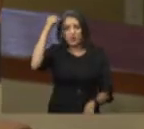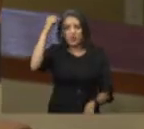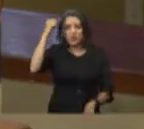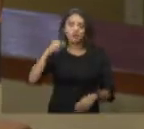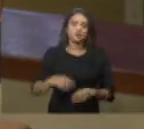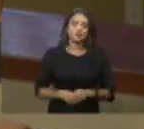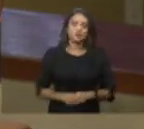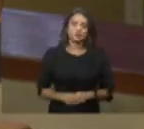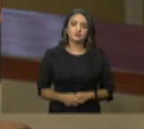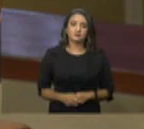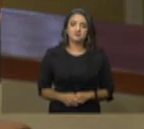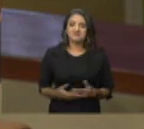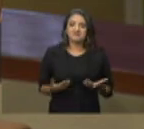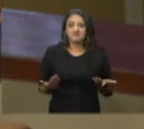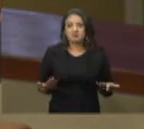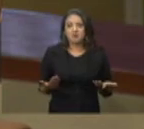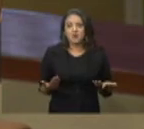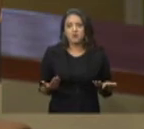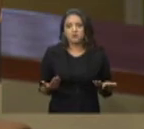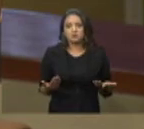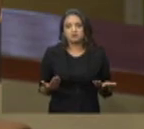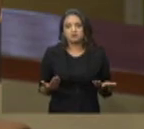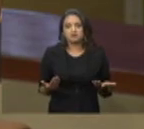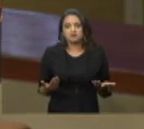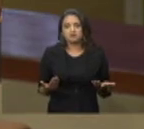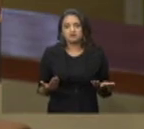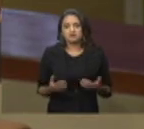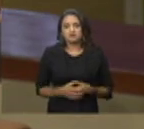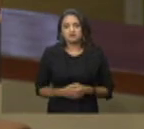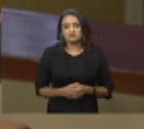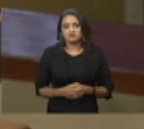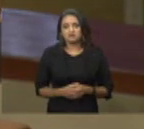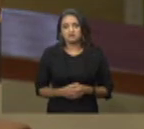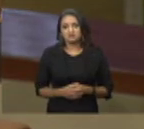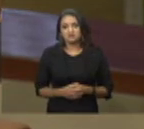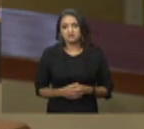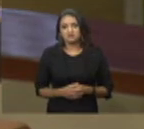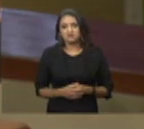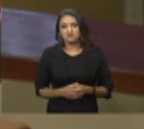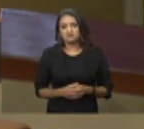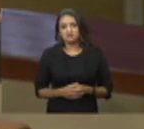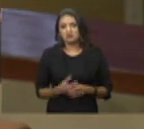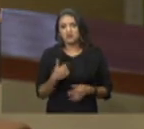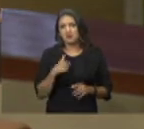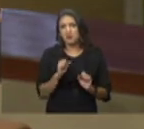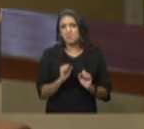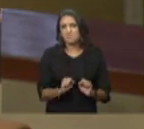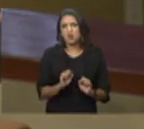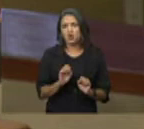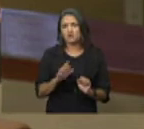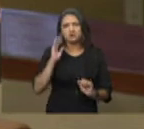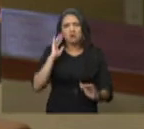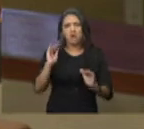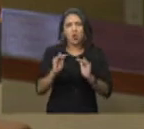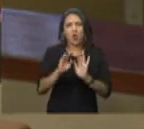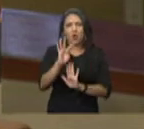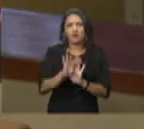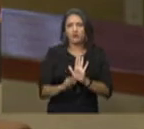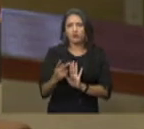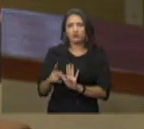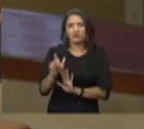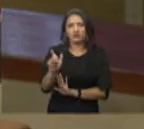de sorte que eu não teria nenhum problema em acompanhar nessa redação